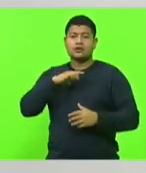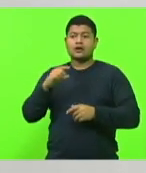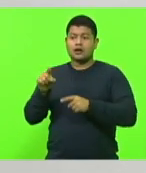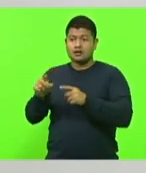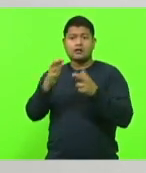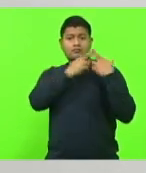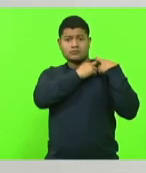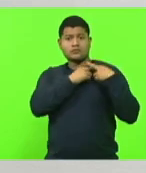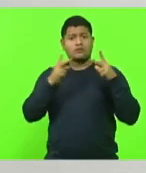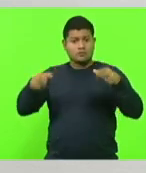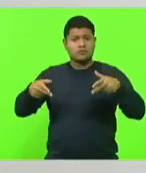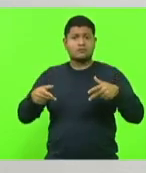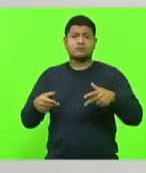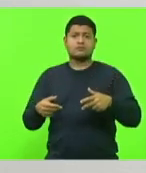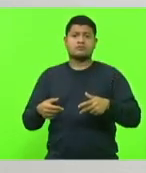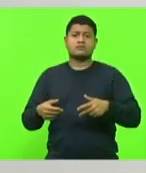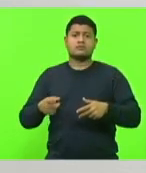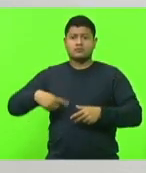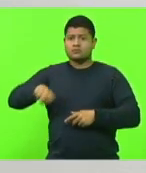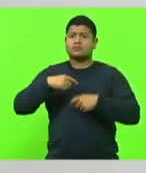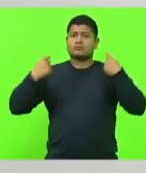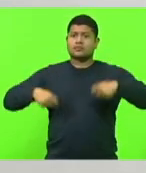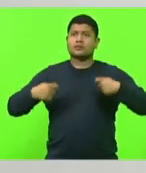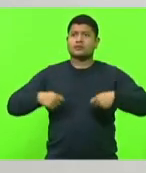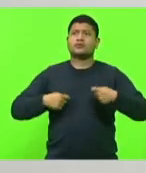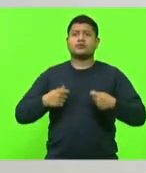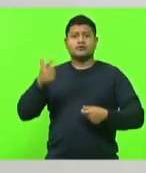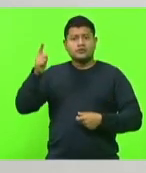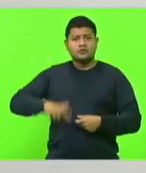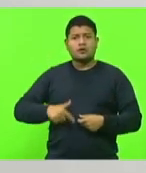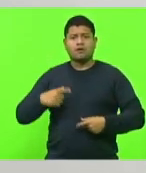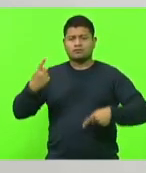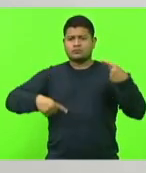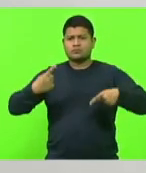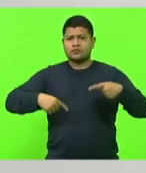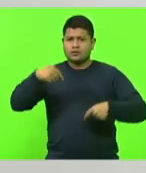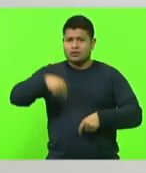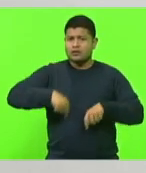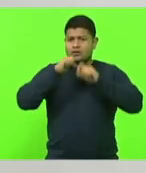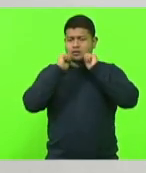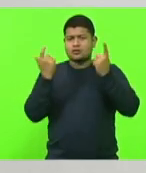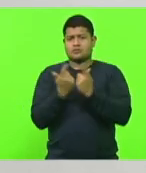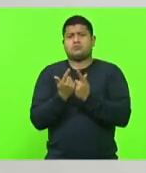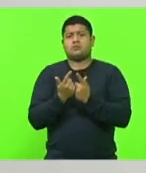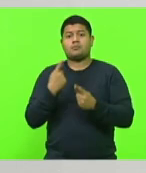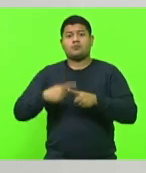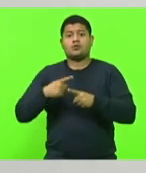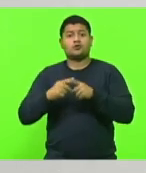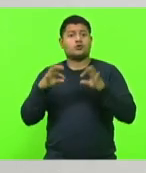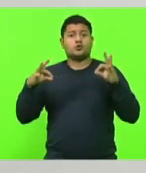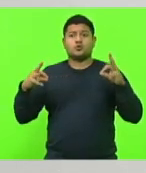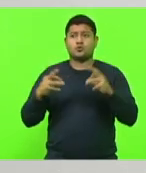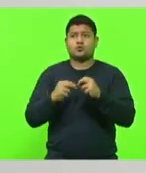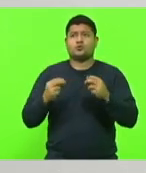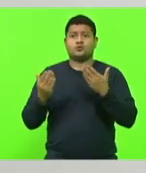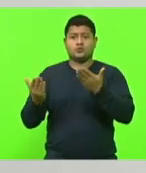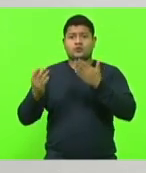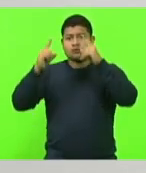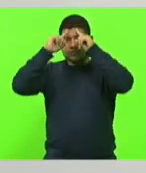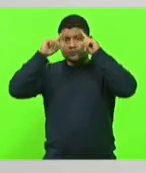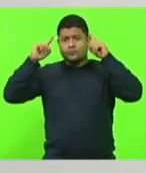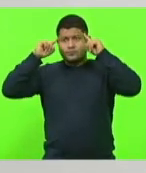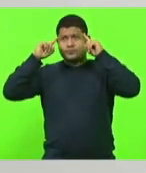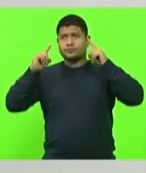etc. Nós precisamos trazer esse assunto de novo para cá, porque tudo que foi feito, pelo deputado Neudir Sareta, que está